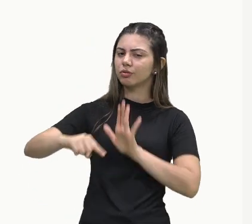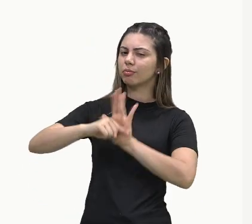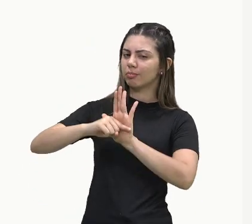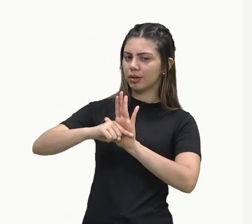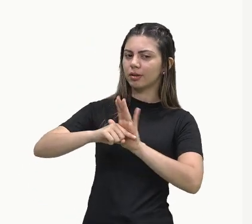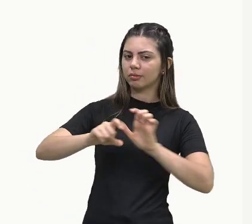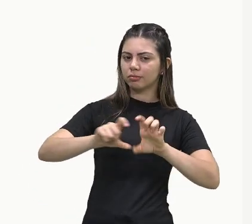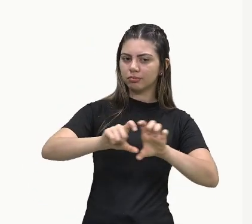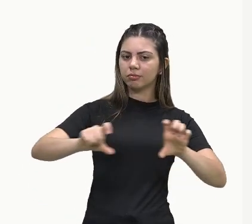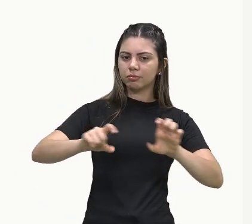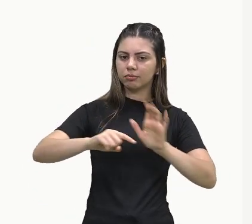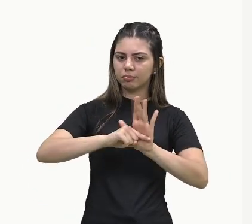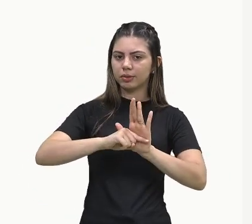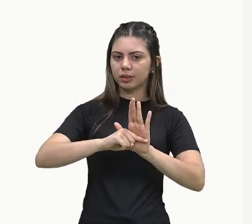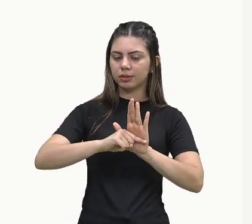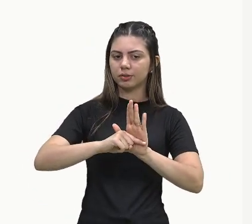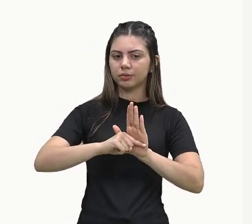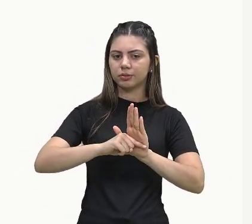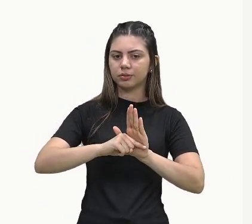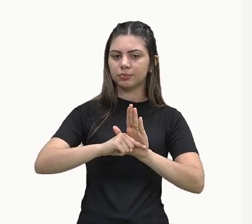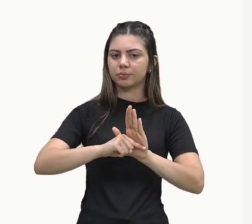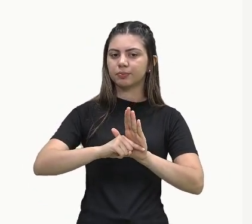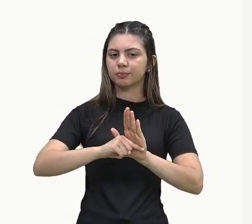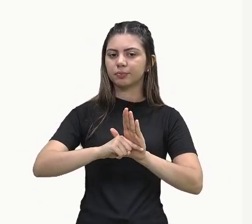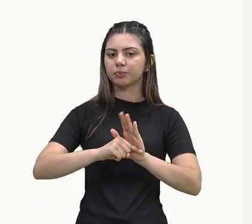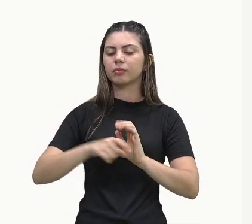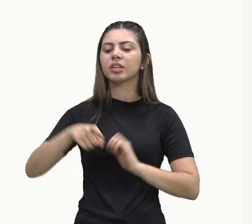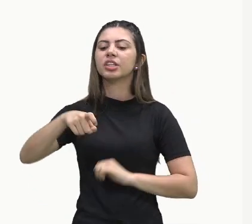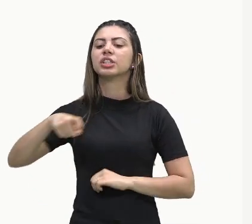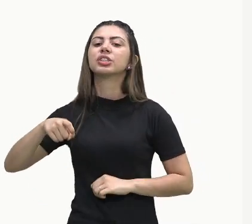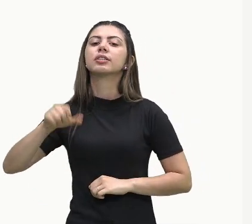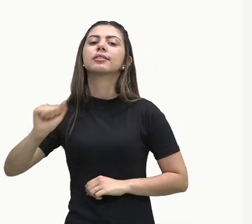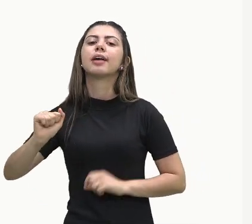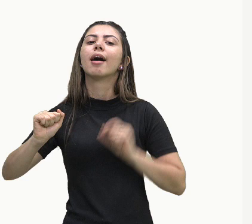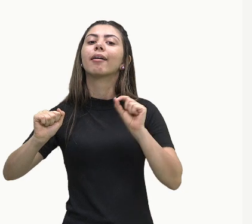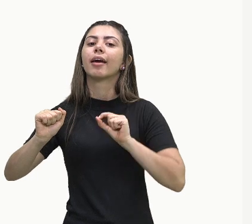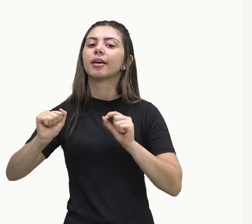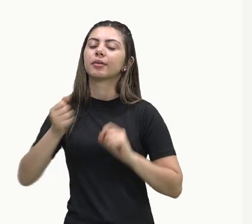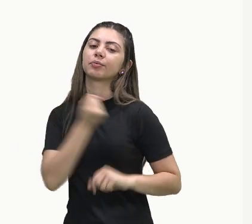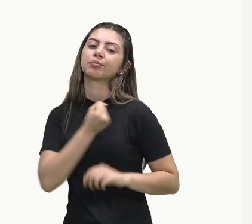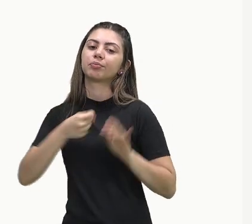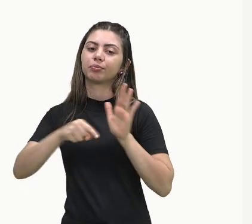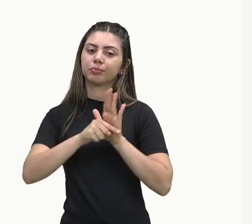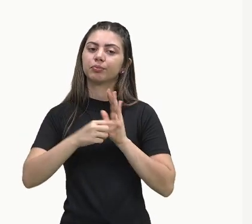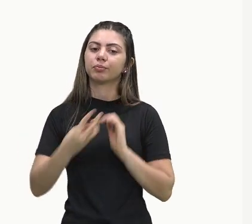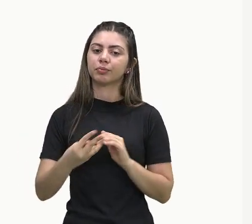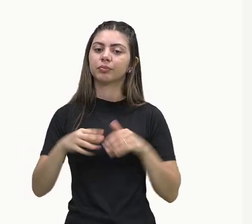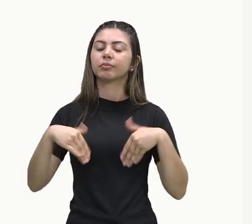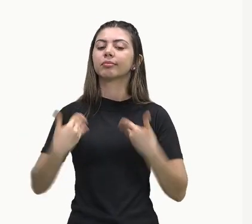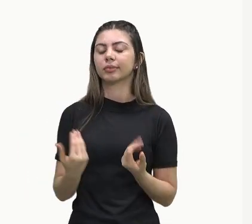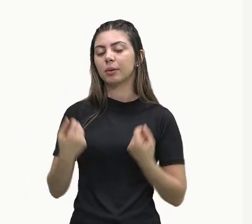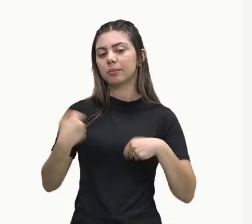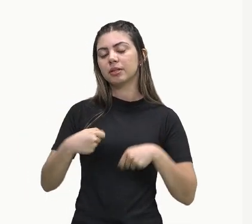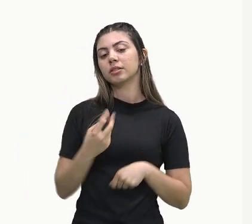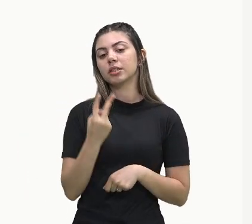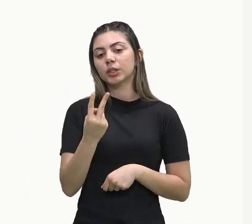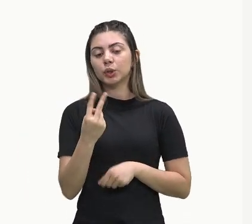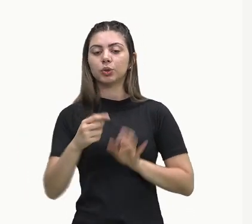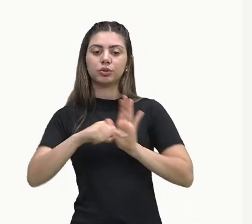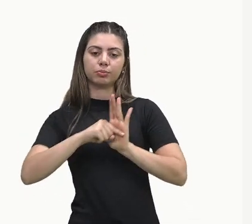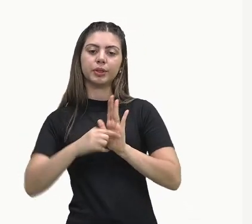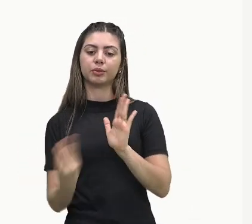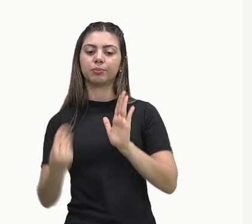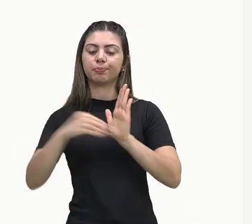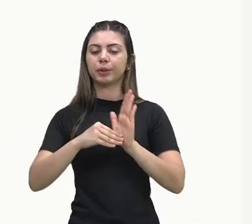expressão tá aqui ele xa quem é xa é -3 então por isso houve a necessidade de inserir um